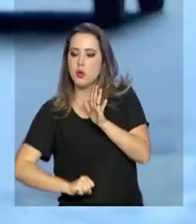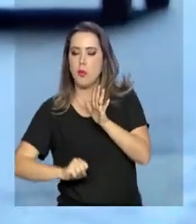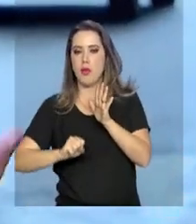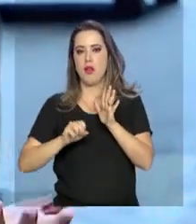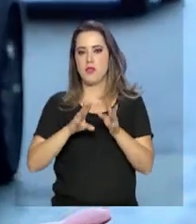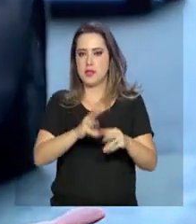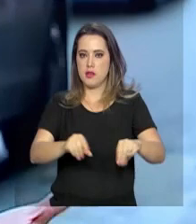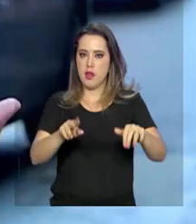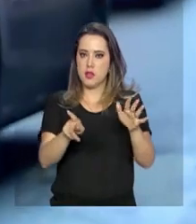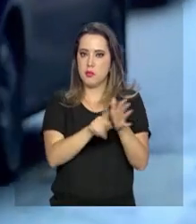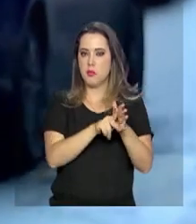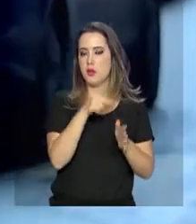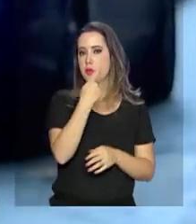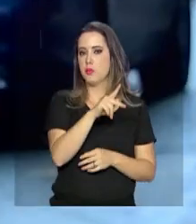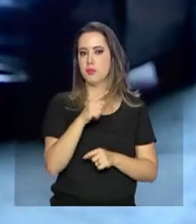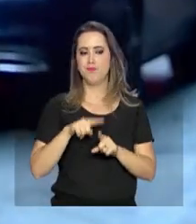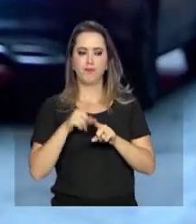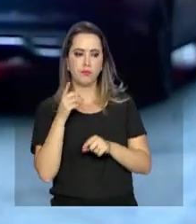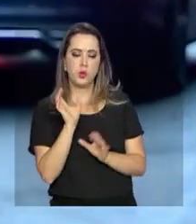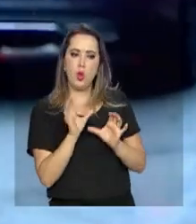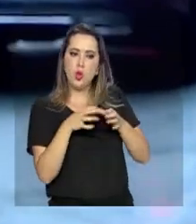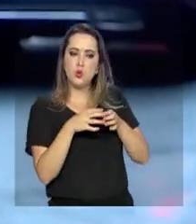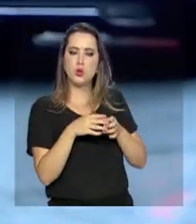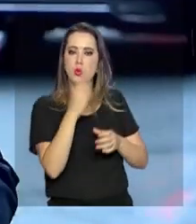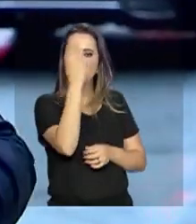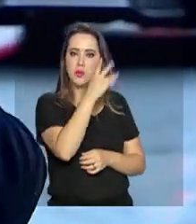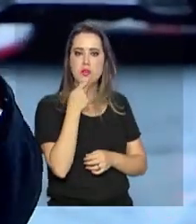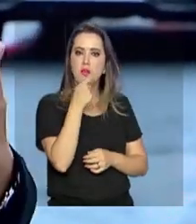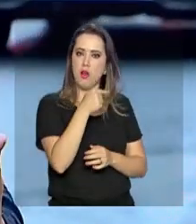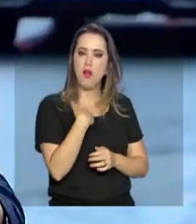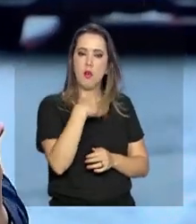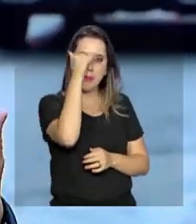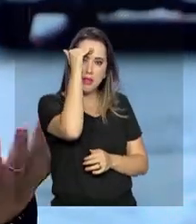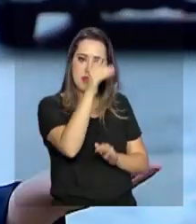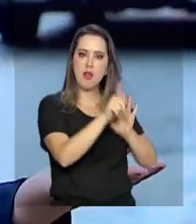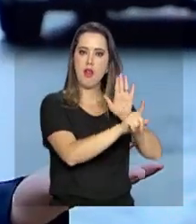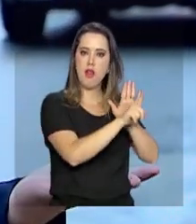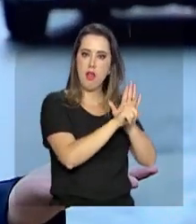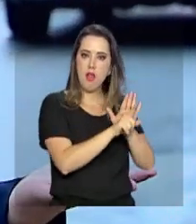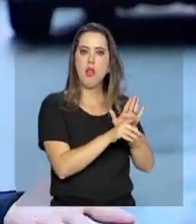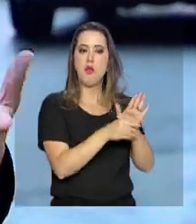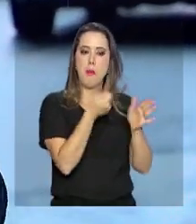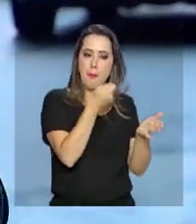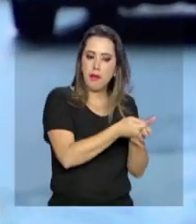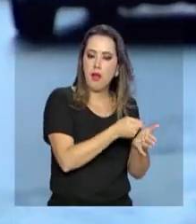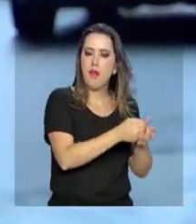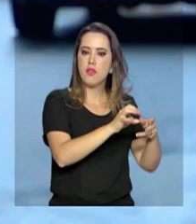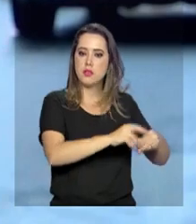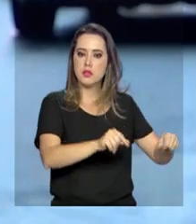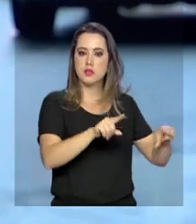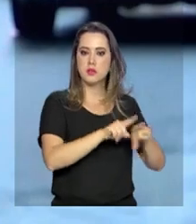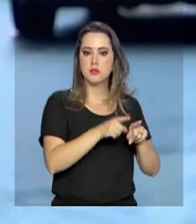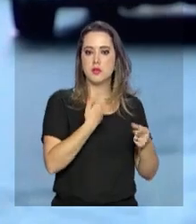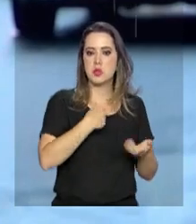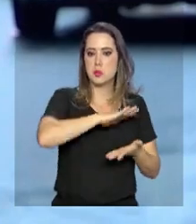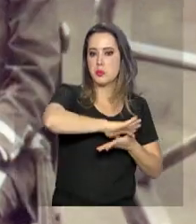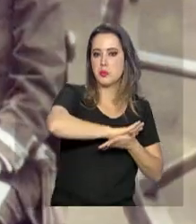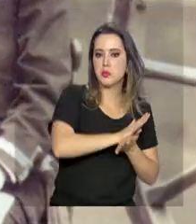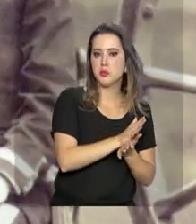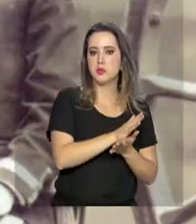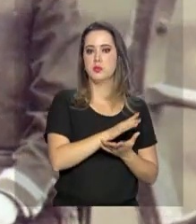paraguai já os brasileiros se decidiu diziam que compravam legalmente essas terras e quando chegaram aqui sofreram com o preconceito